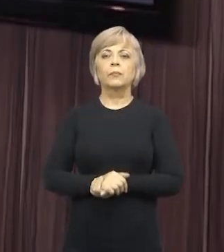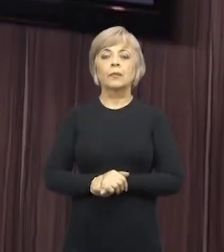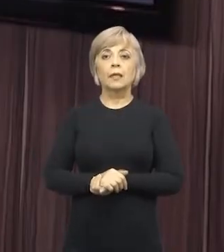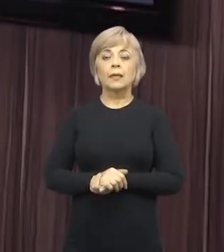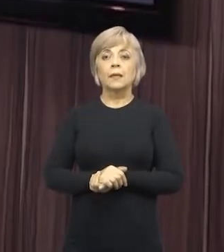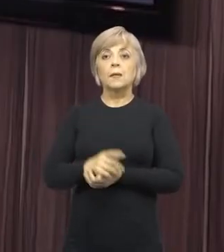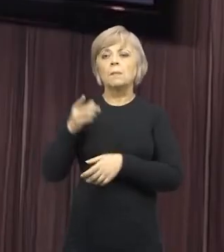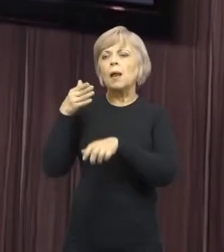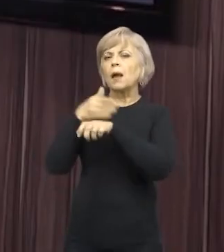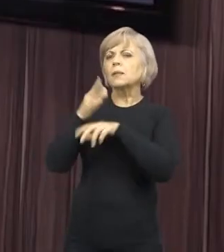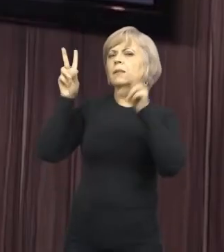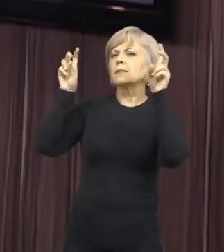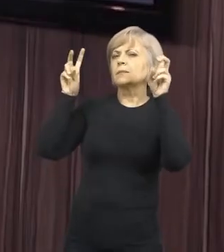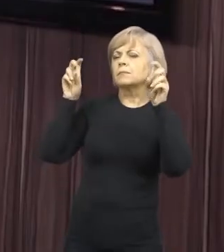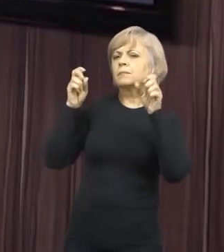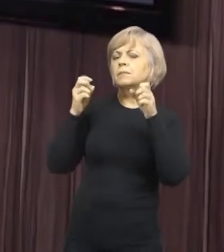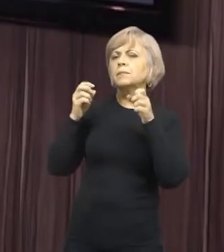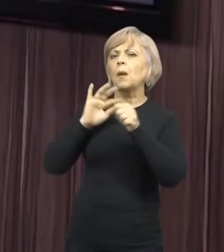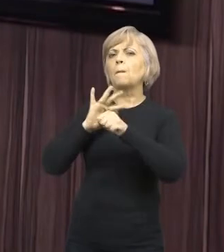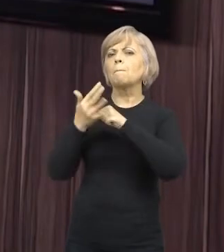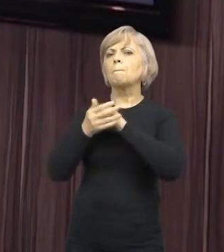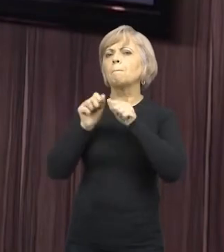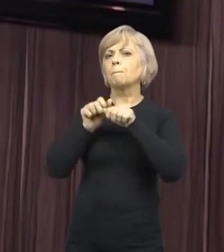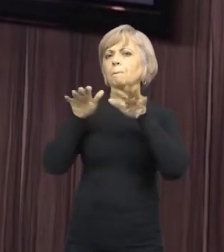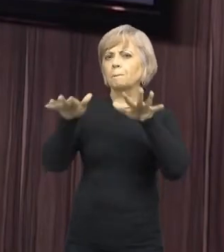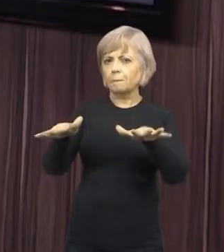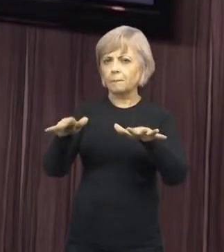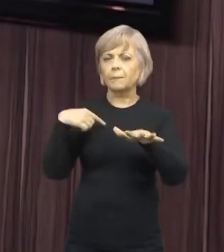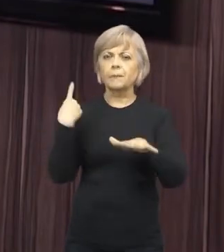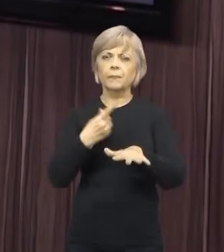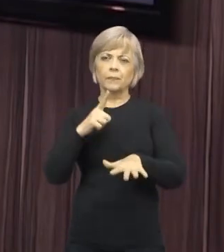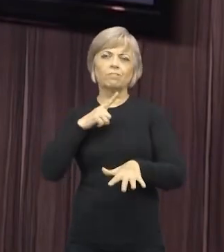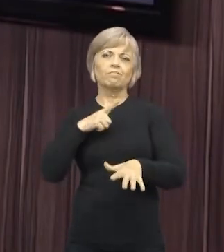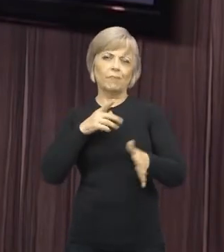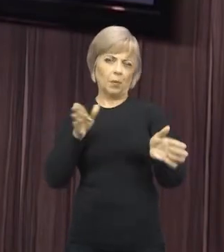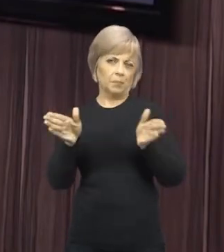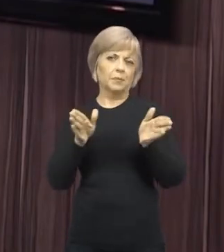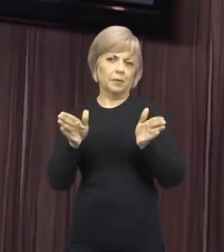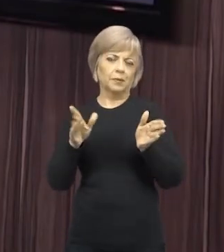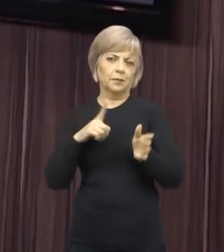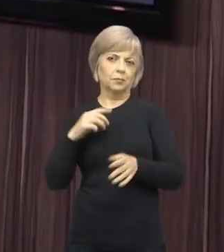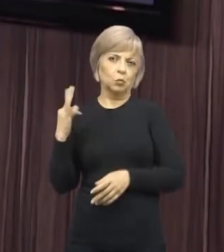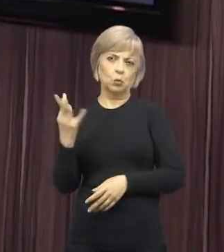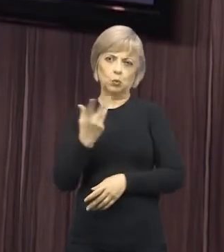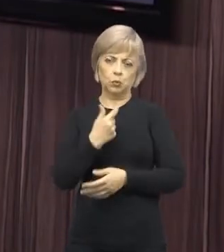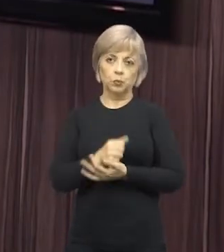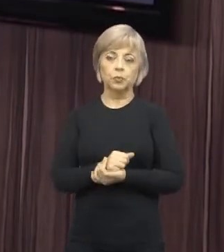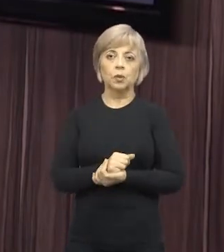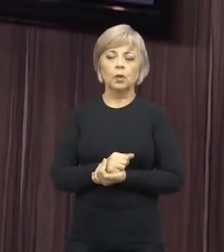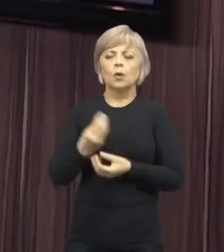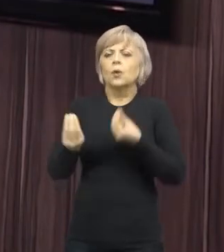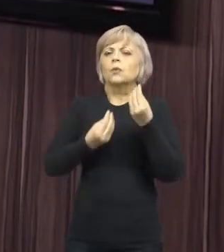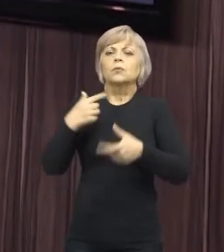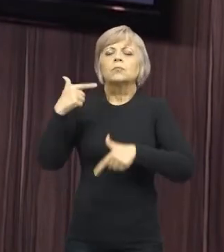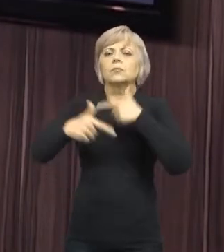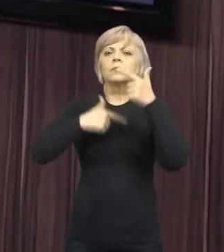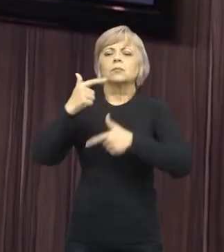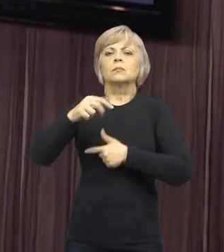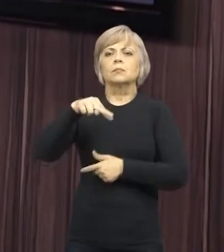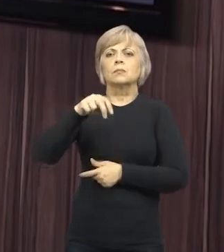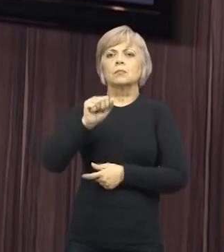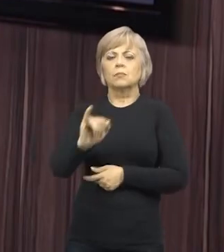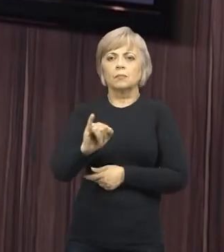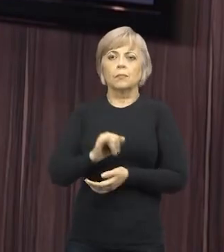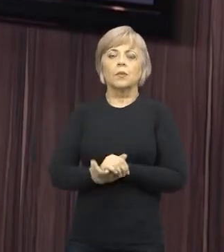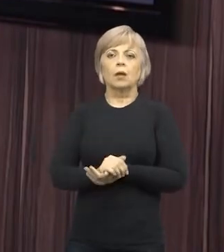nessa temática de pandemia, né, que, enfim, estamos todos aqui passando por isso. Como foi a atuação do NAI nesse período específico